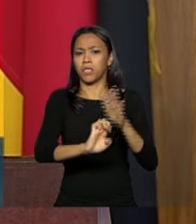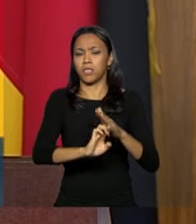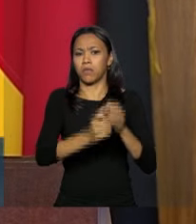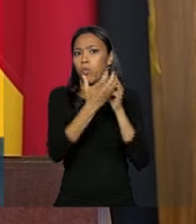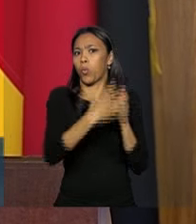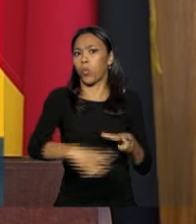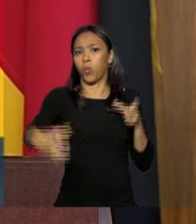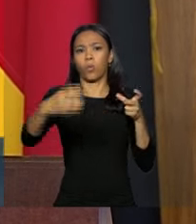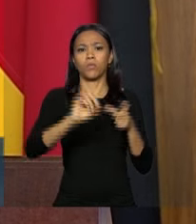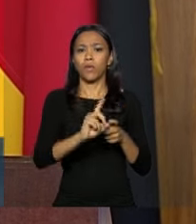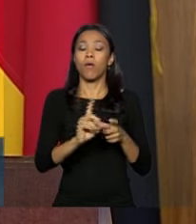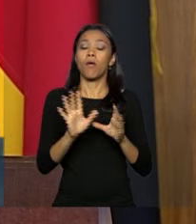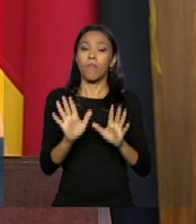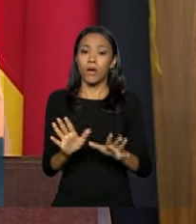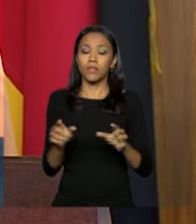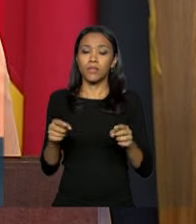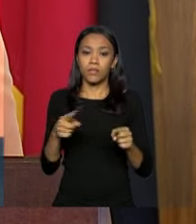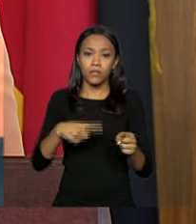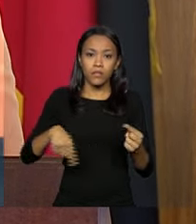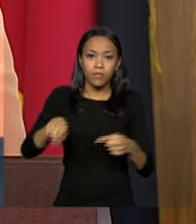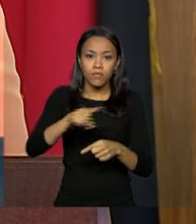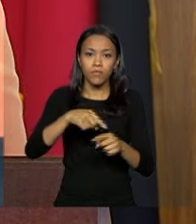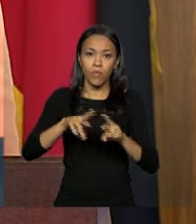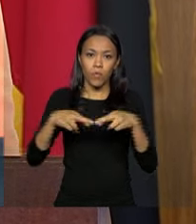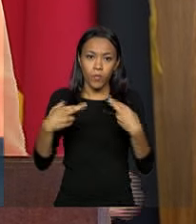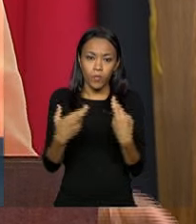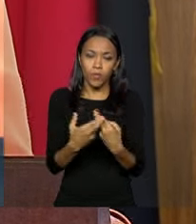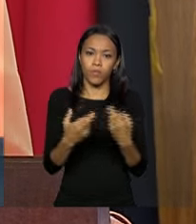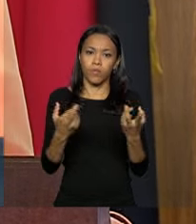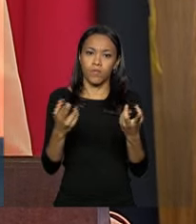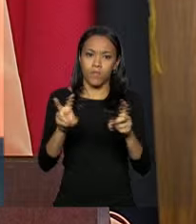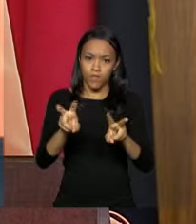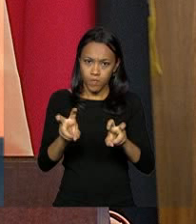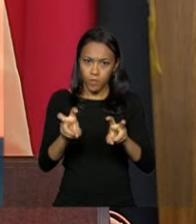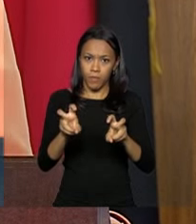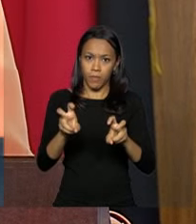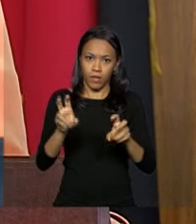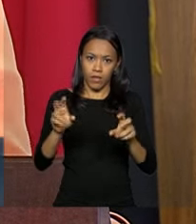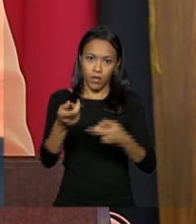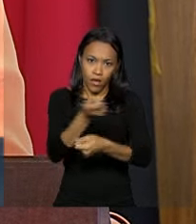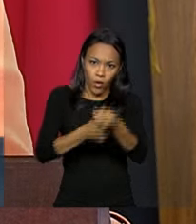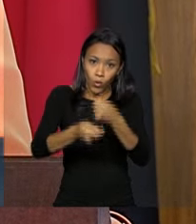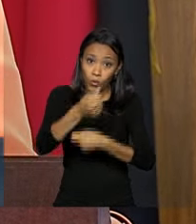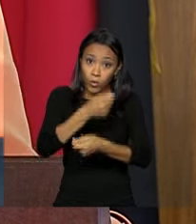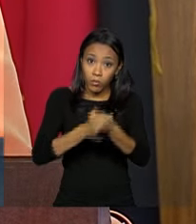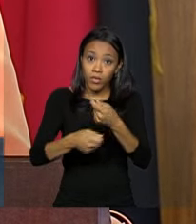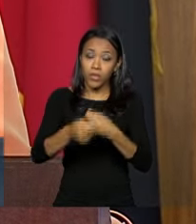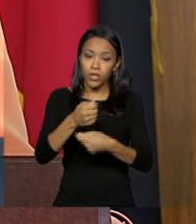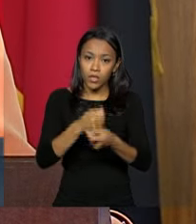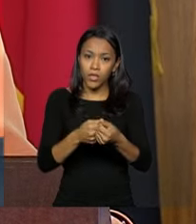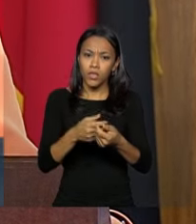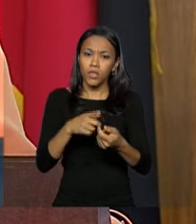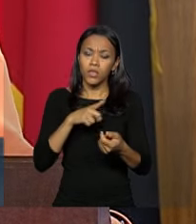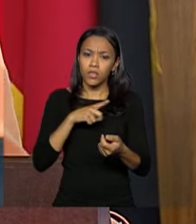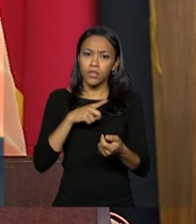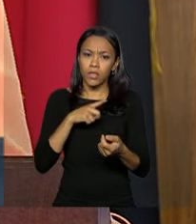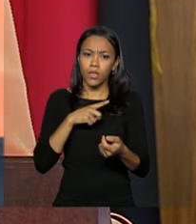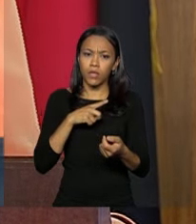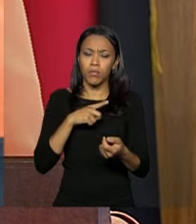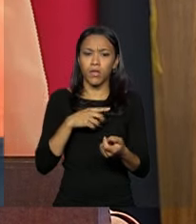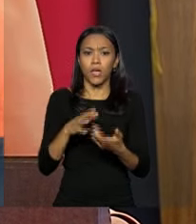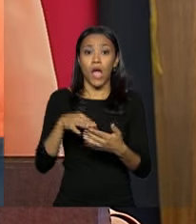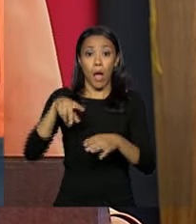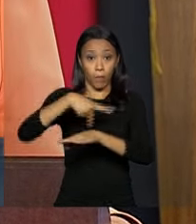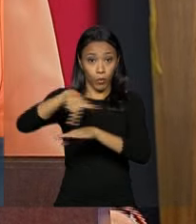da economia, chamada Indústria 4.0, e também identificamos pontos de contacto muito interessantes entre a política